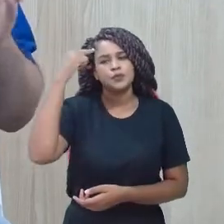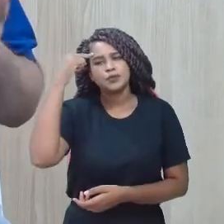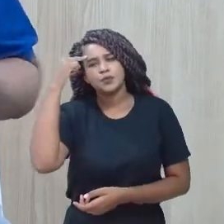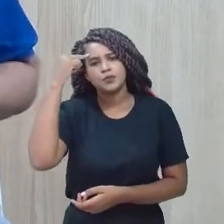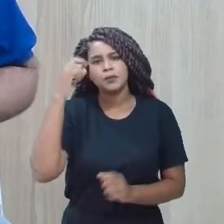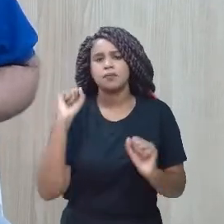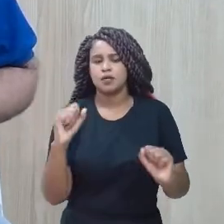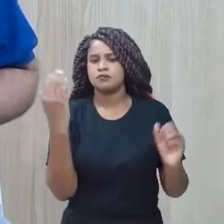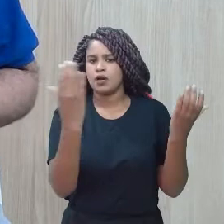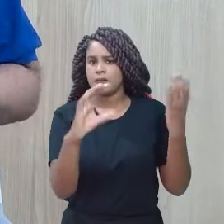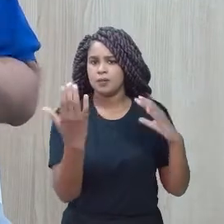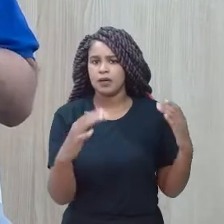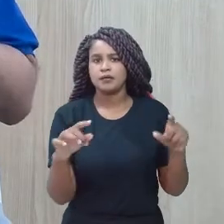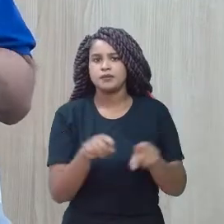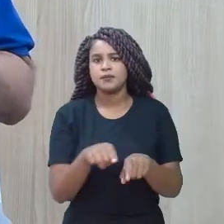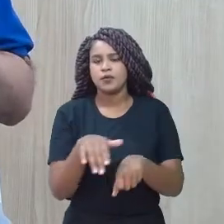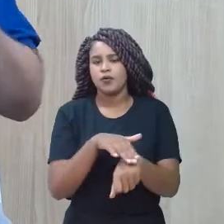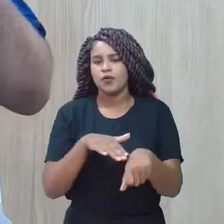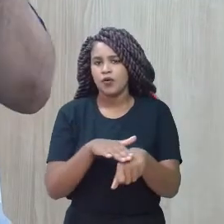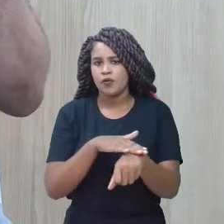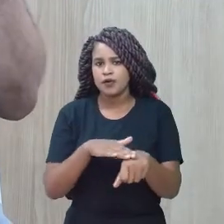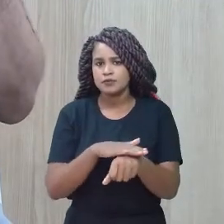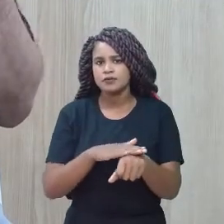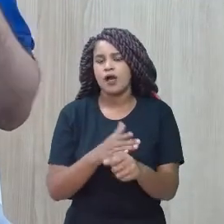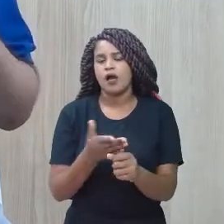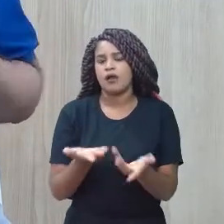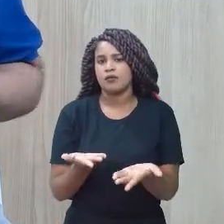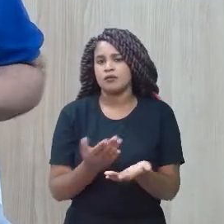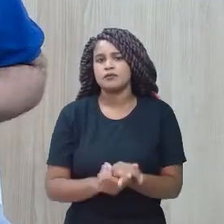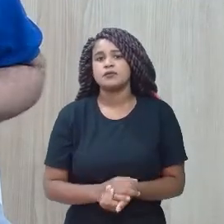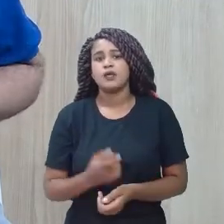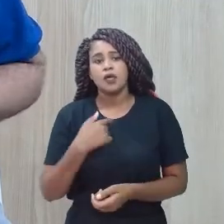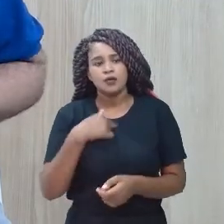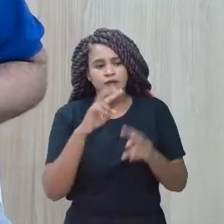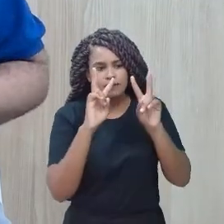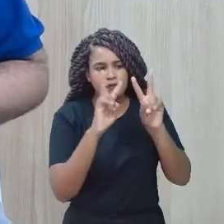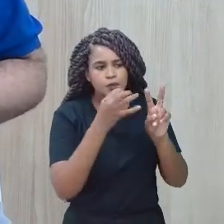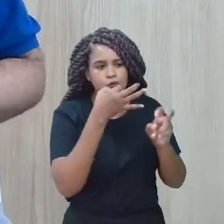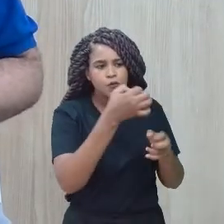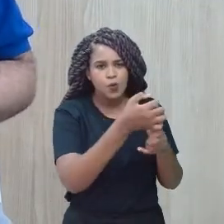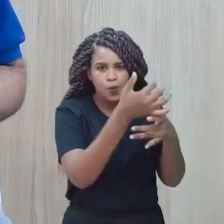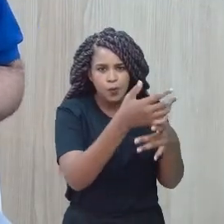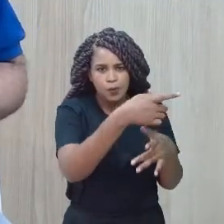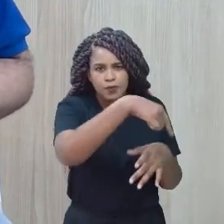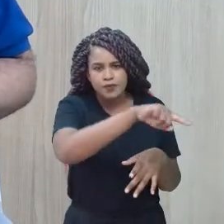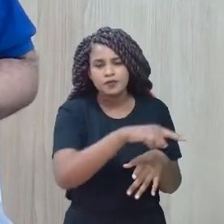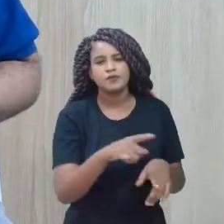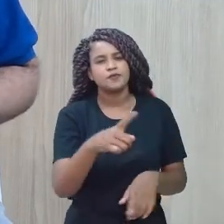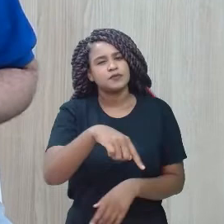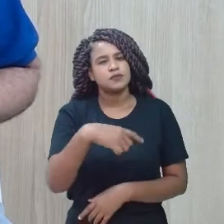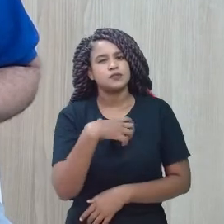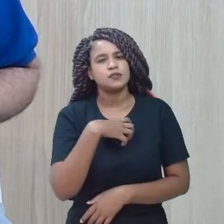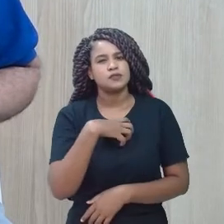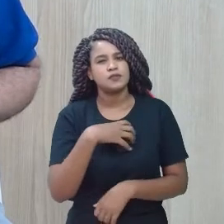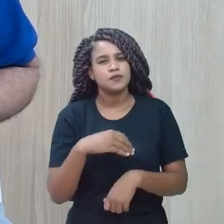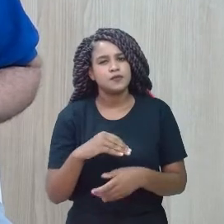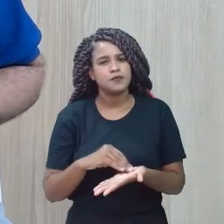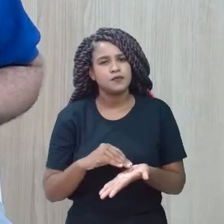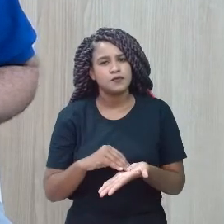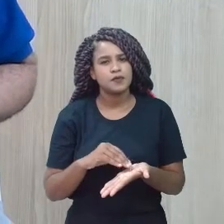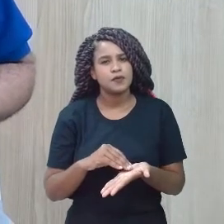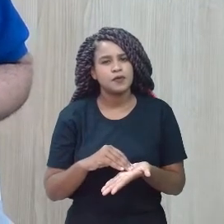conversar com a gente durante a aula. Estarei aqui acompanhando os comentários de vocês. E aí vocês estão sentindo falta, né? Já fizeram